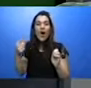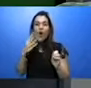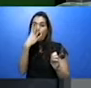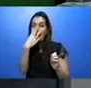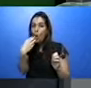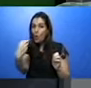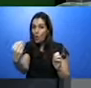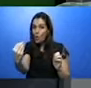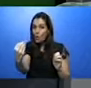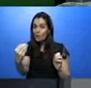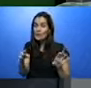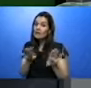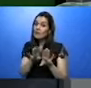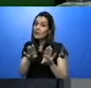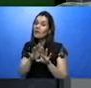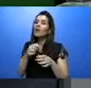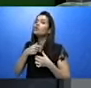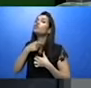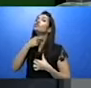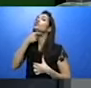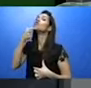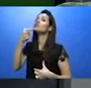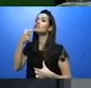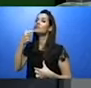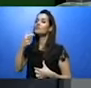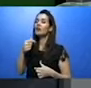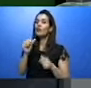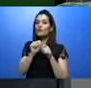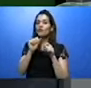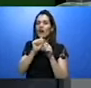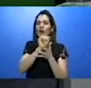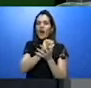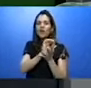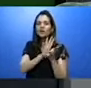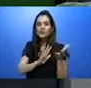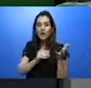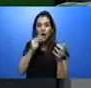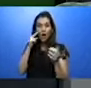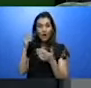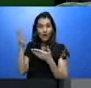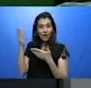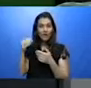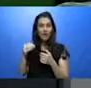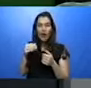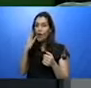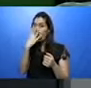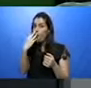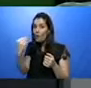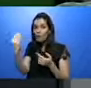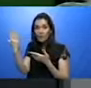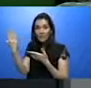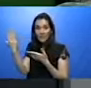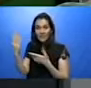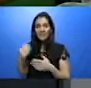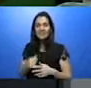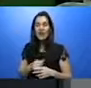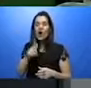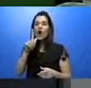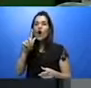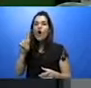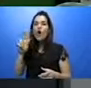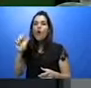lobo-guará e a girafa. Em seguida, resolva as questões. Olha que interessante, gente, o lobo-guará e